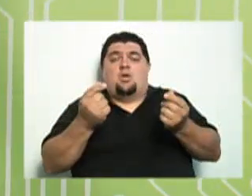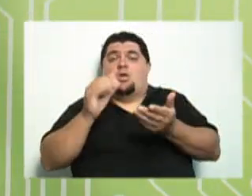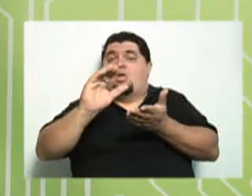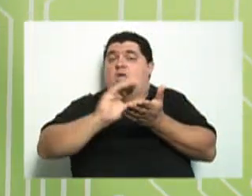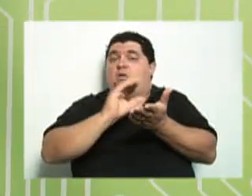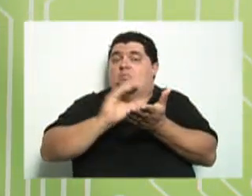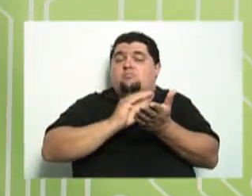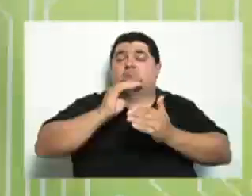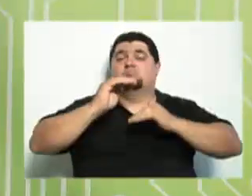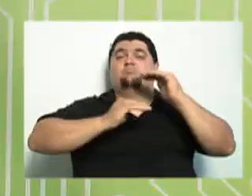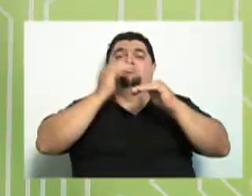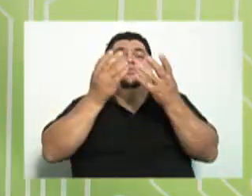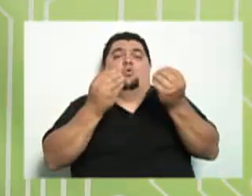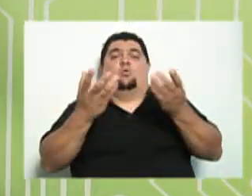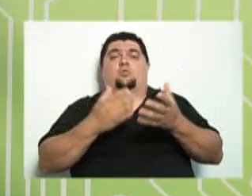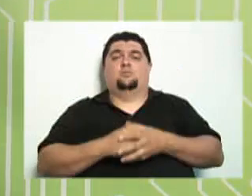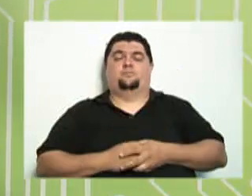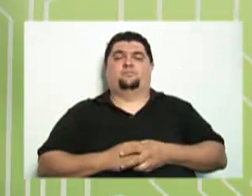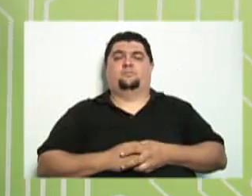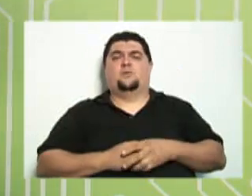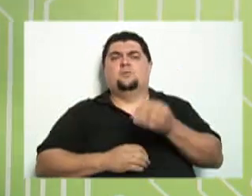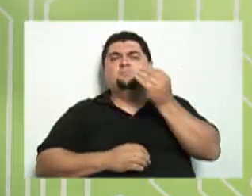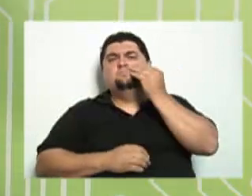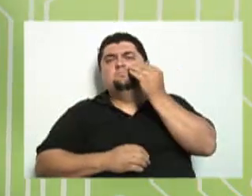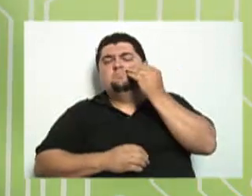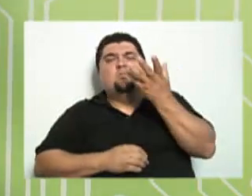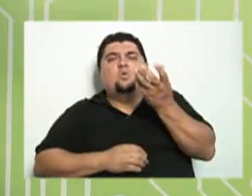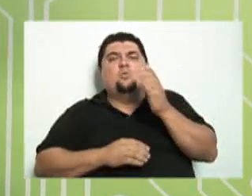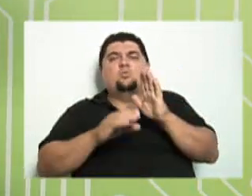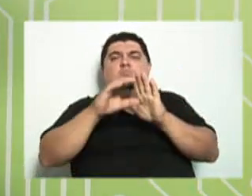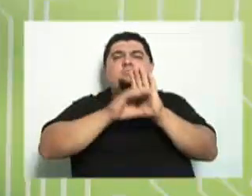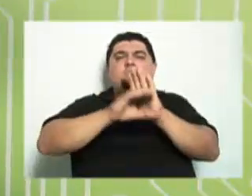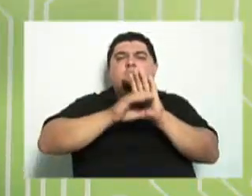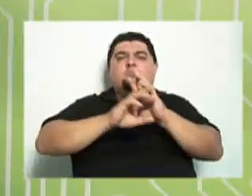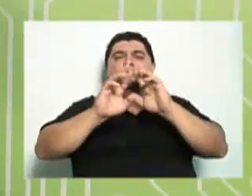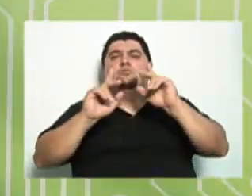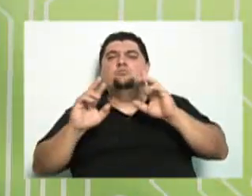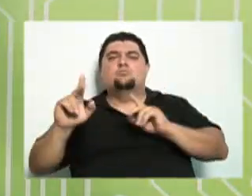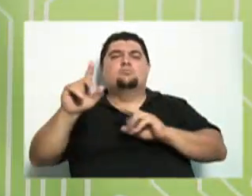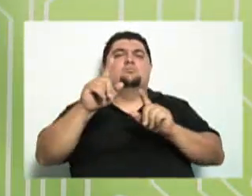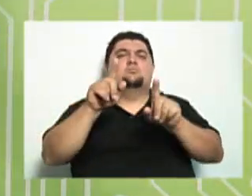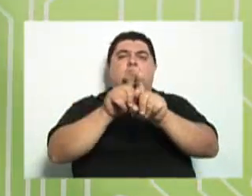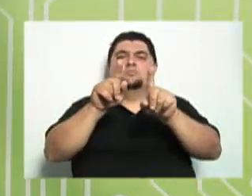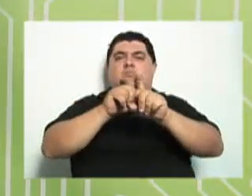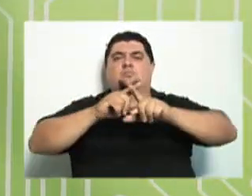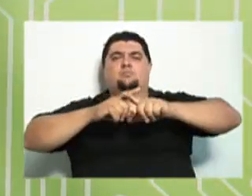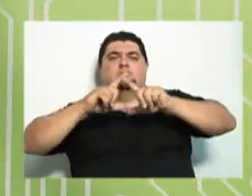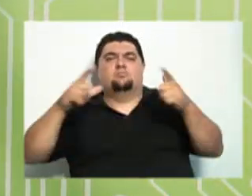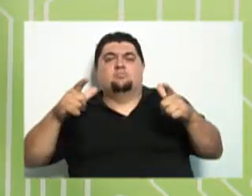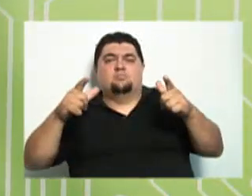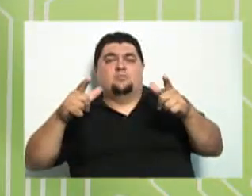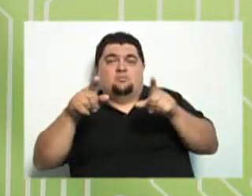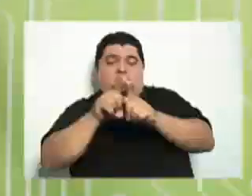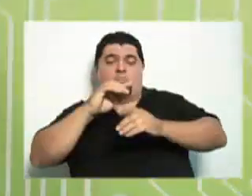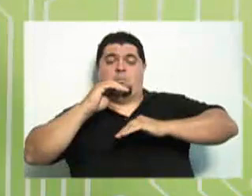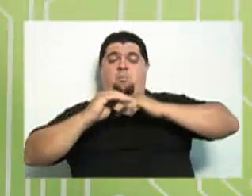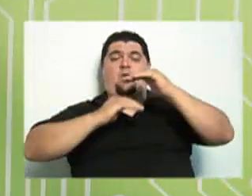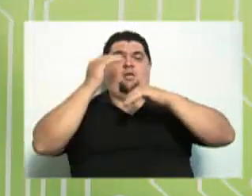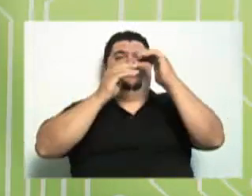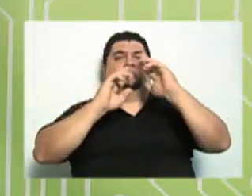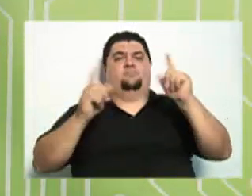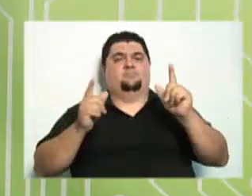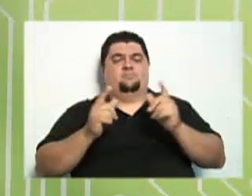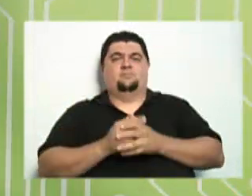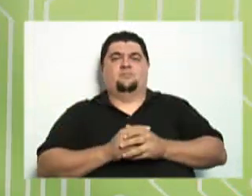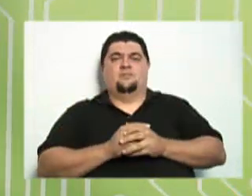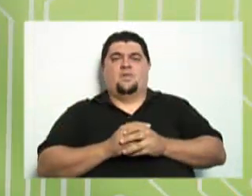mais desenvolvida. Vamos tentar aqui, então, conceituar e diferenciar crescimento de desenvolvimento. Crescimento